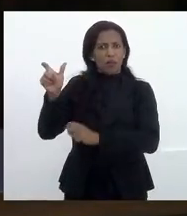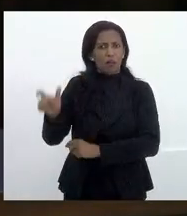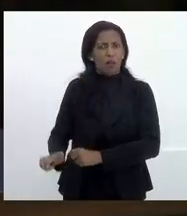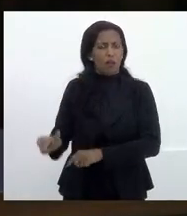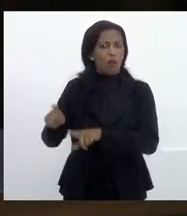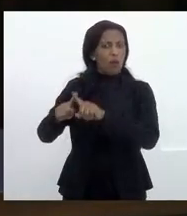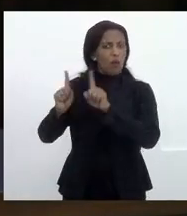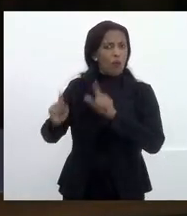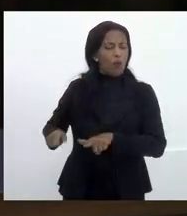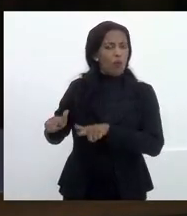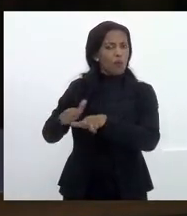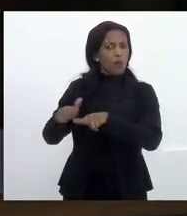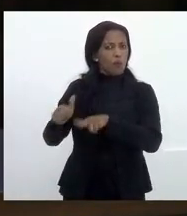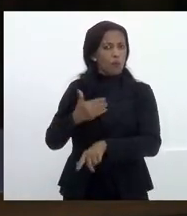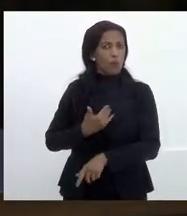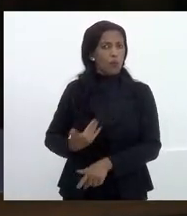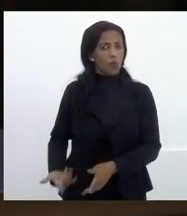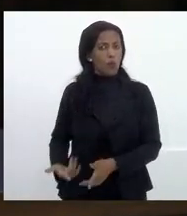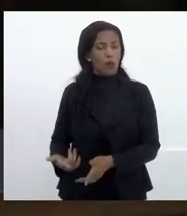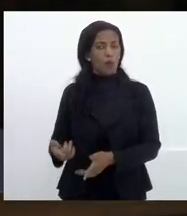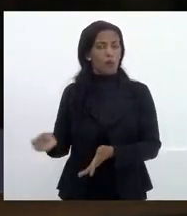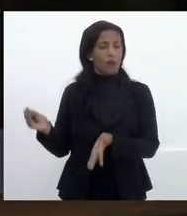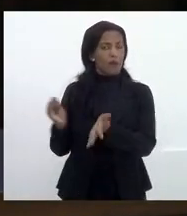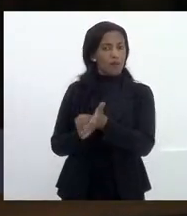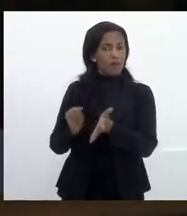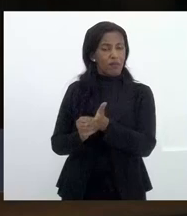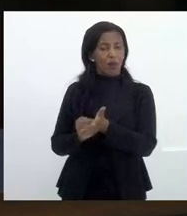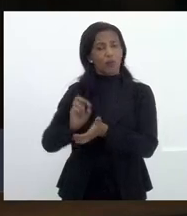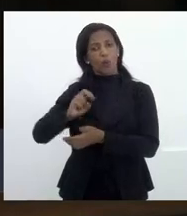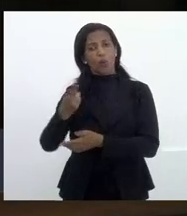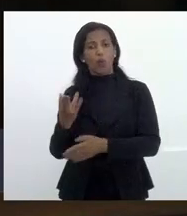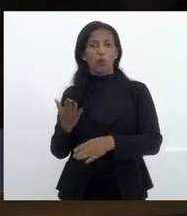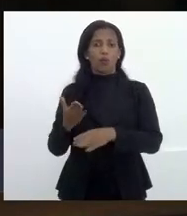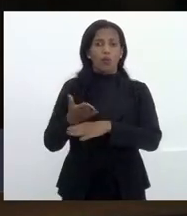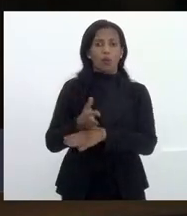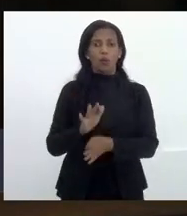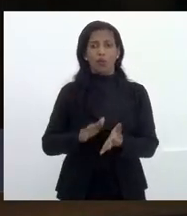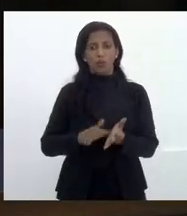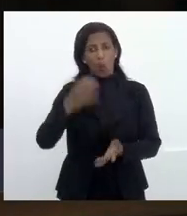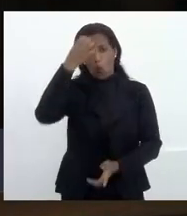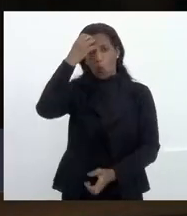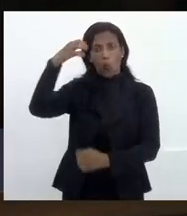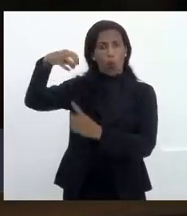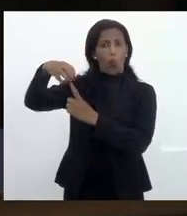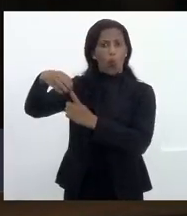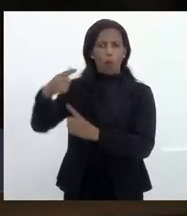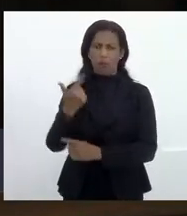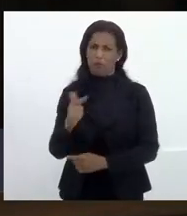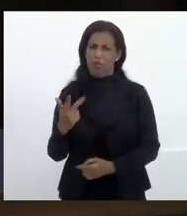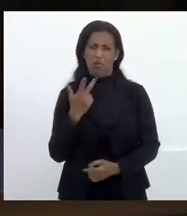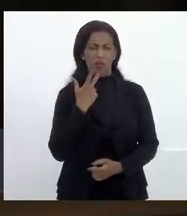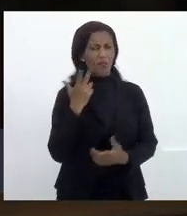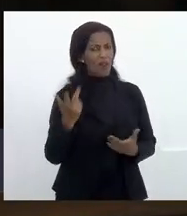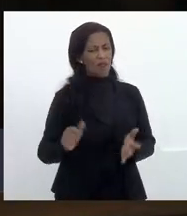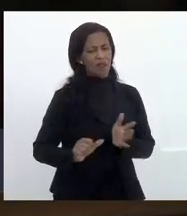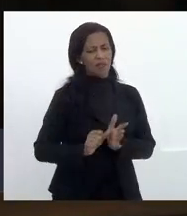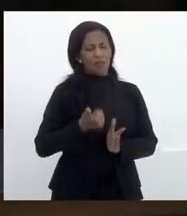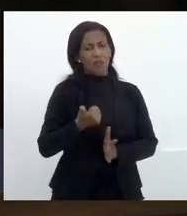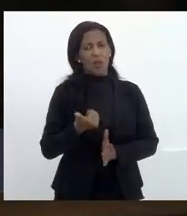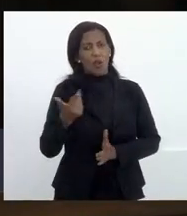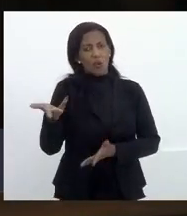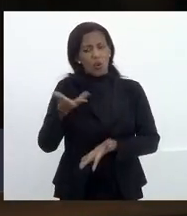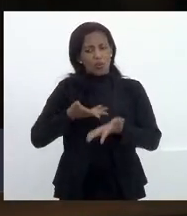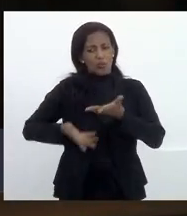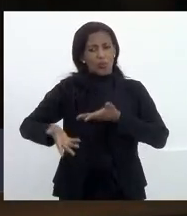servidores pelo dest ou pelo nome ingresso no regime servidores públicos não são culpados disso eu falava aqui no primeiro dinheiro nós somos